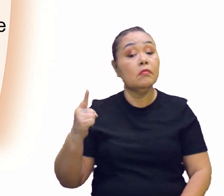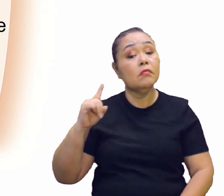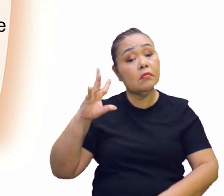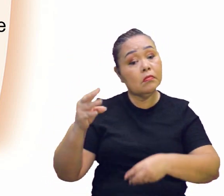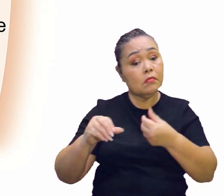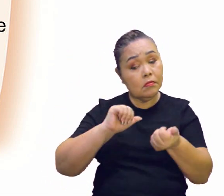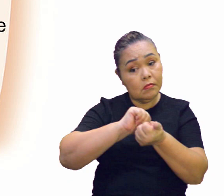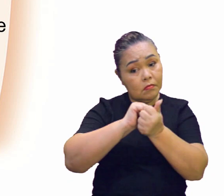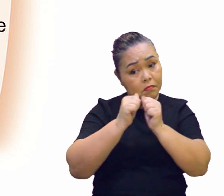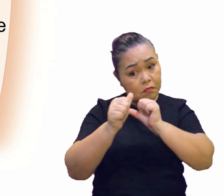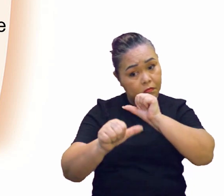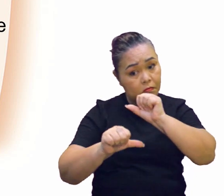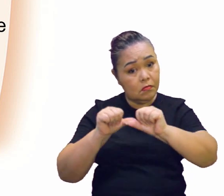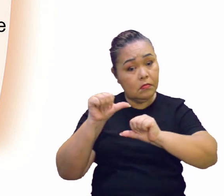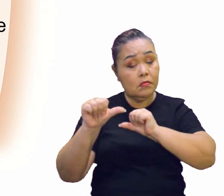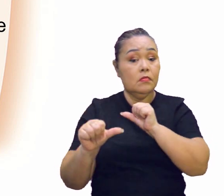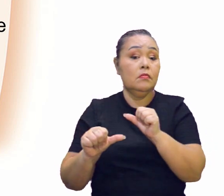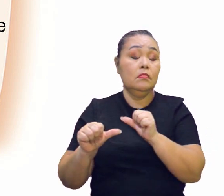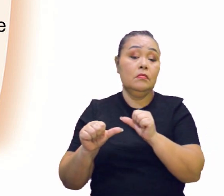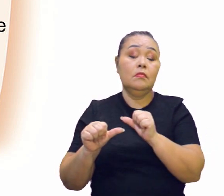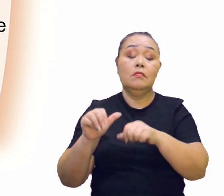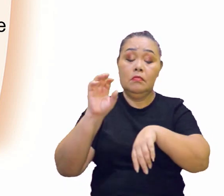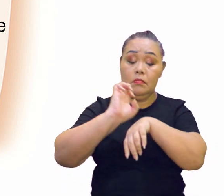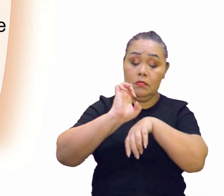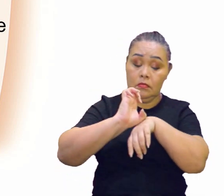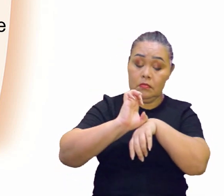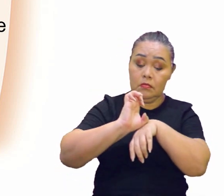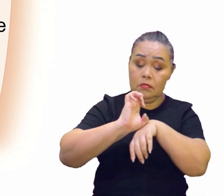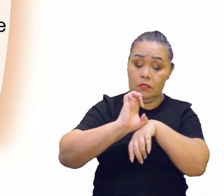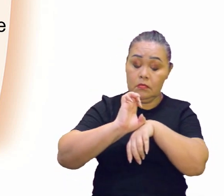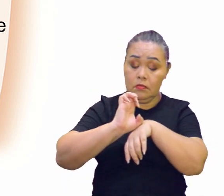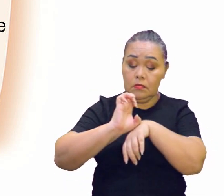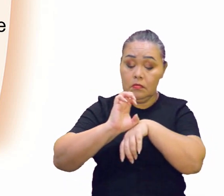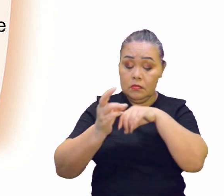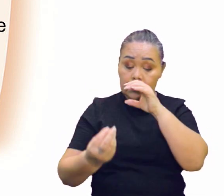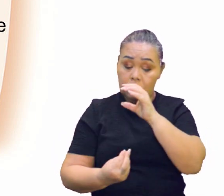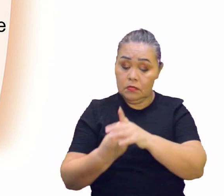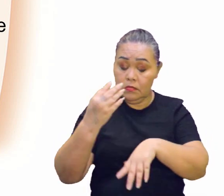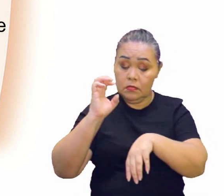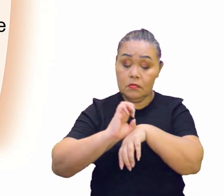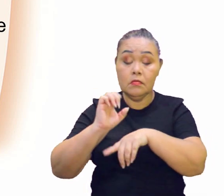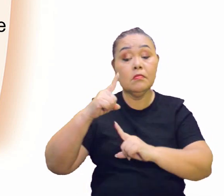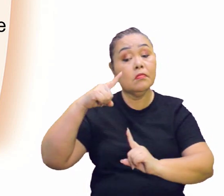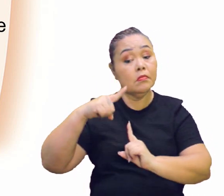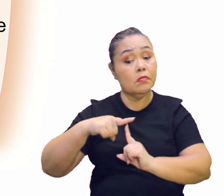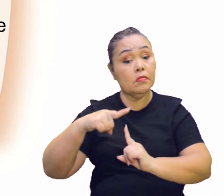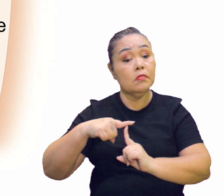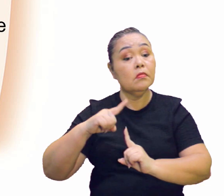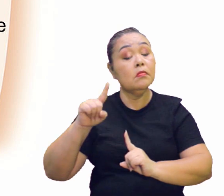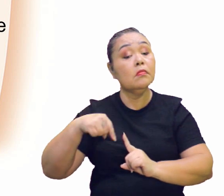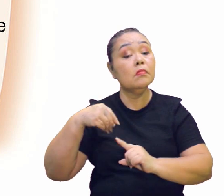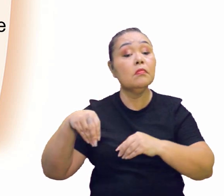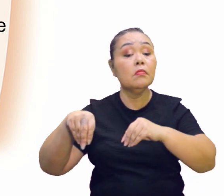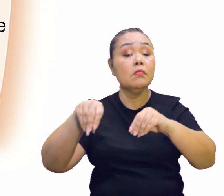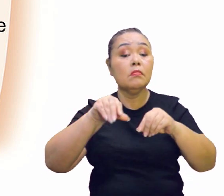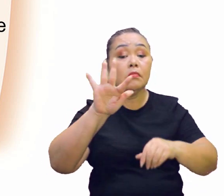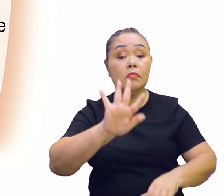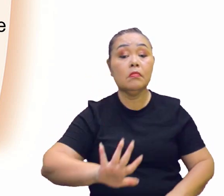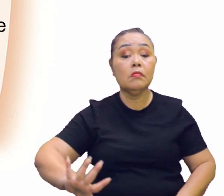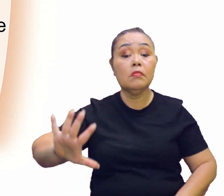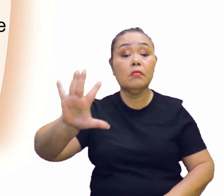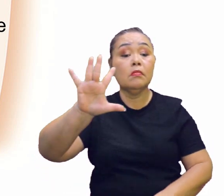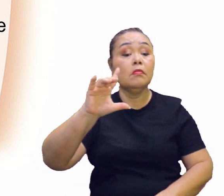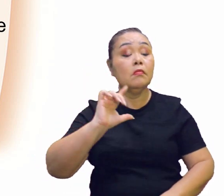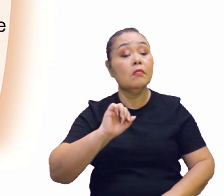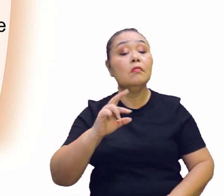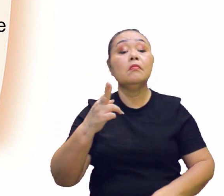com a transformação aqui de estado, né, e criação do estado do Tocantins. E os territórios federais deixaram